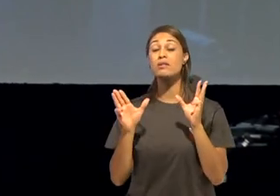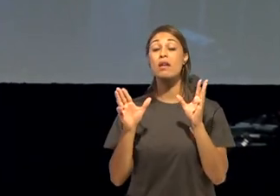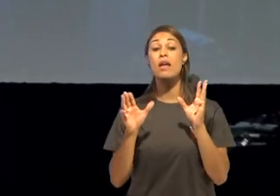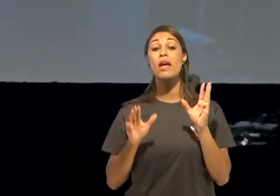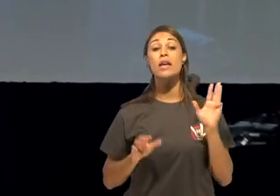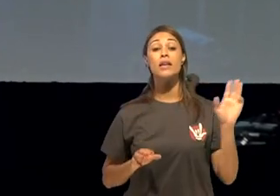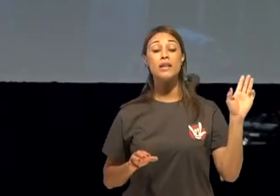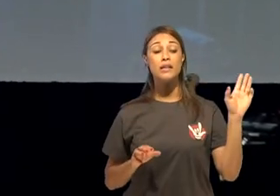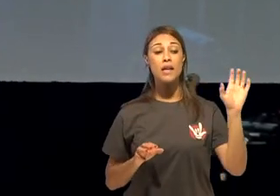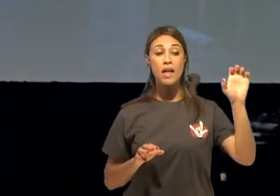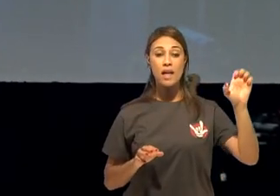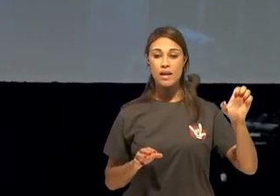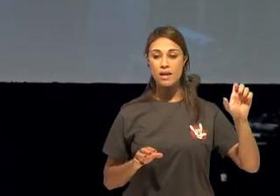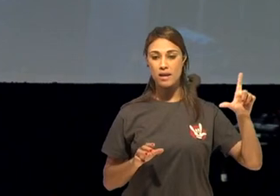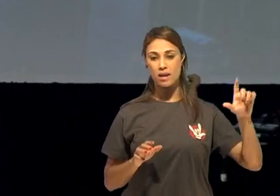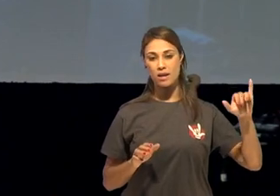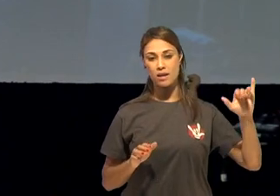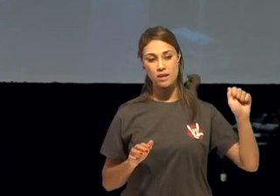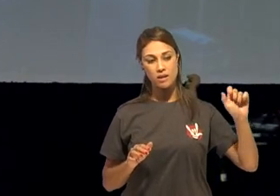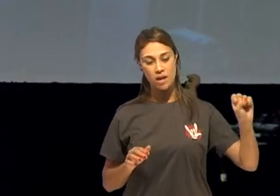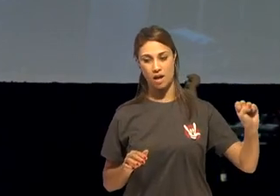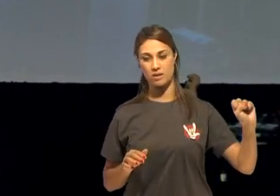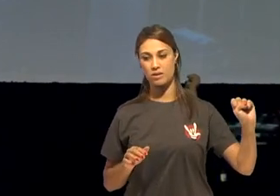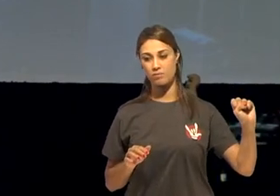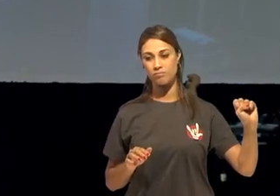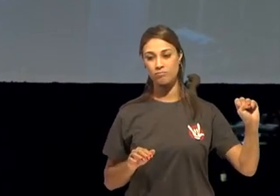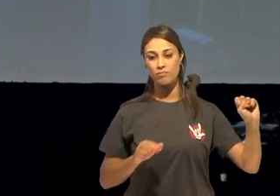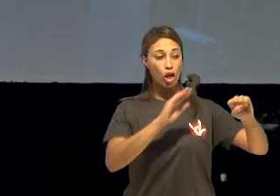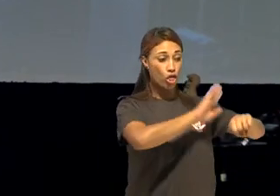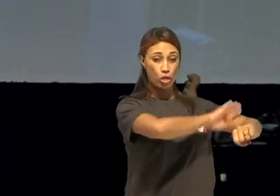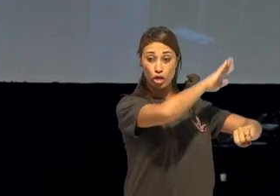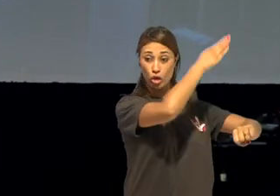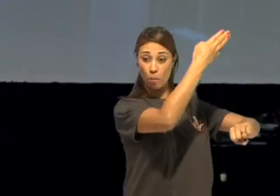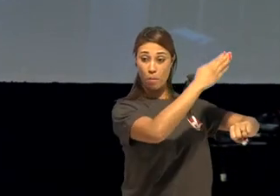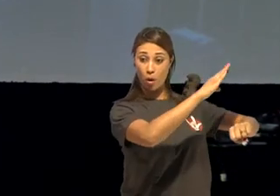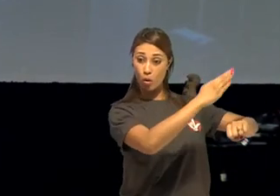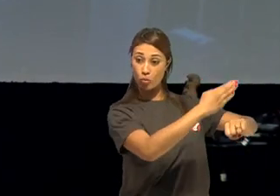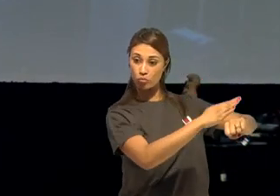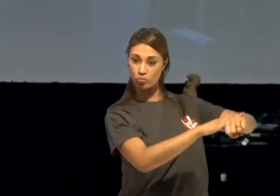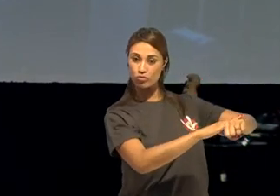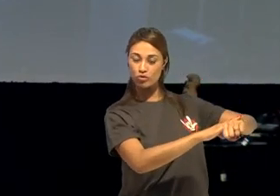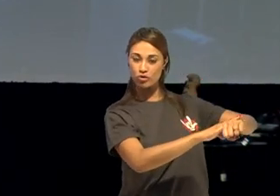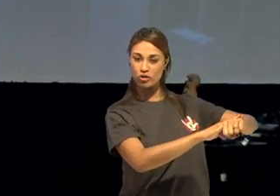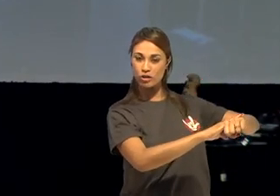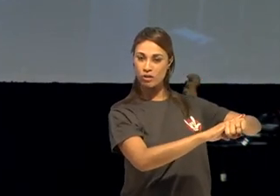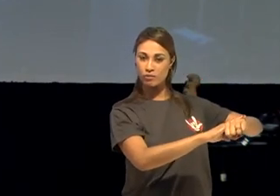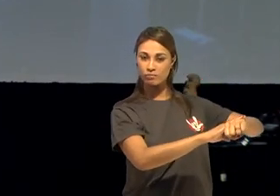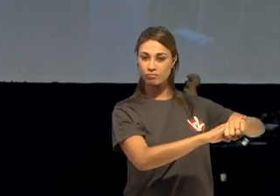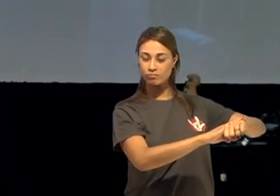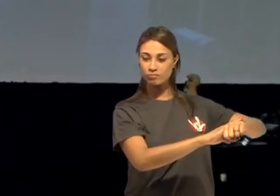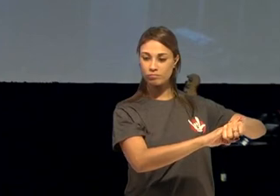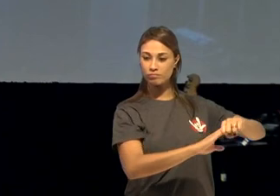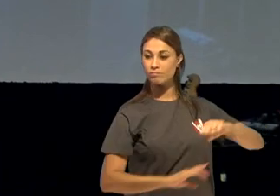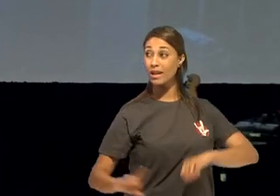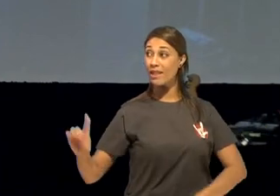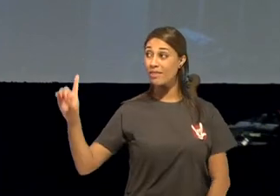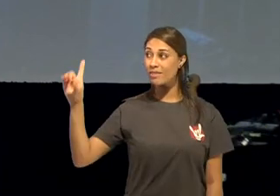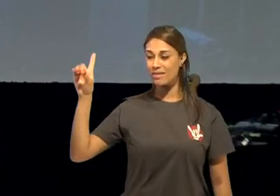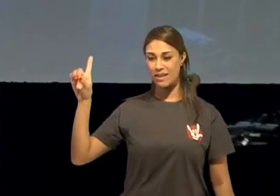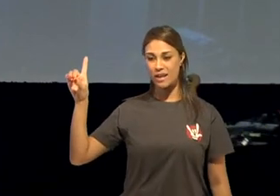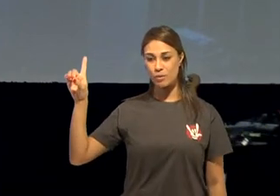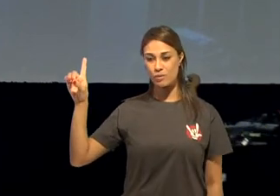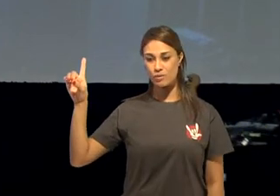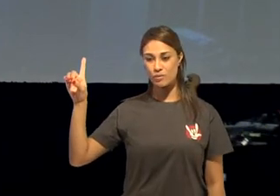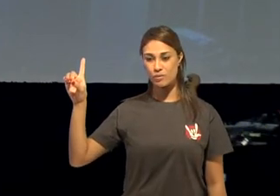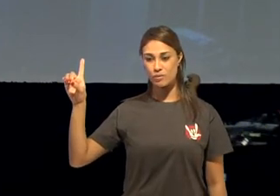Transfiguração? É porque com os dois o Senhor falou através do fogo. Com Elias o Senhor